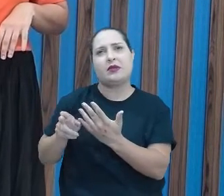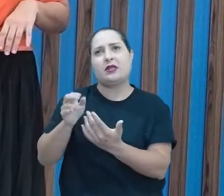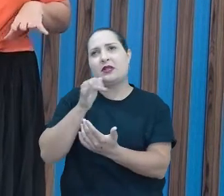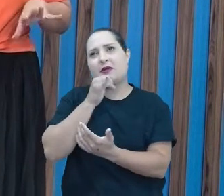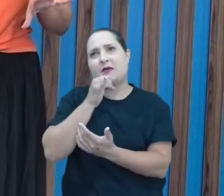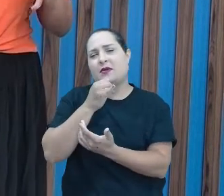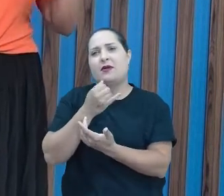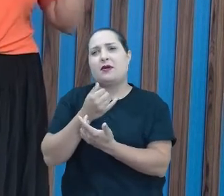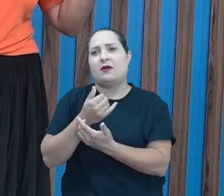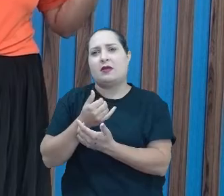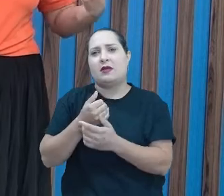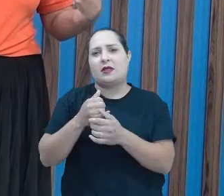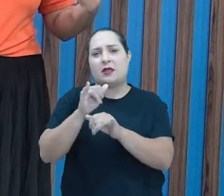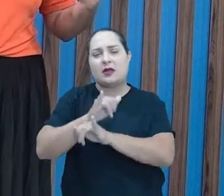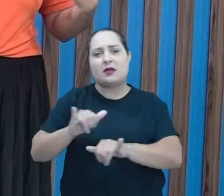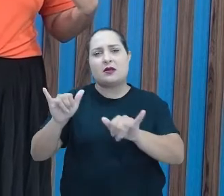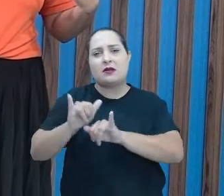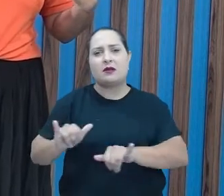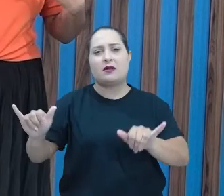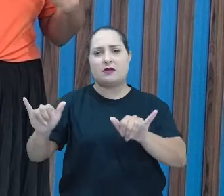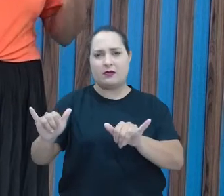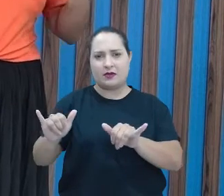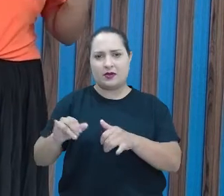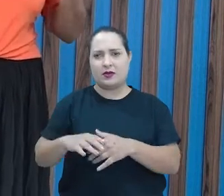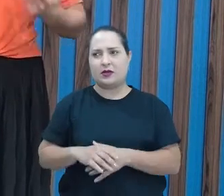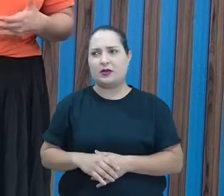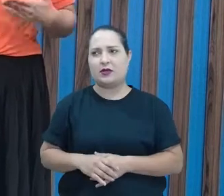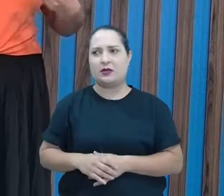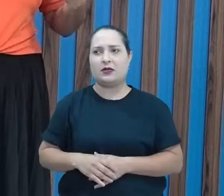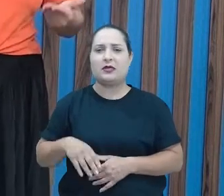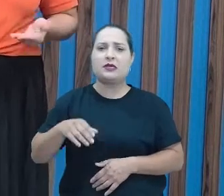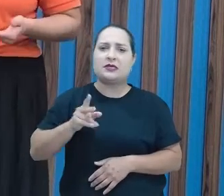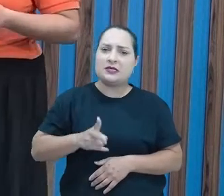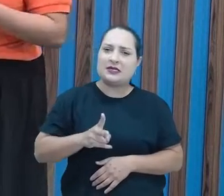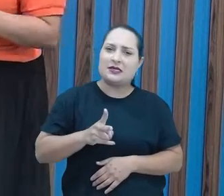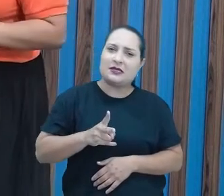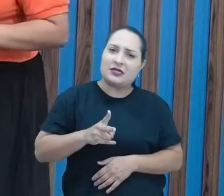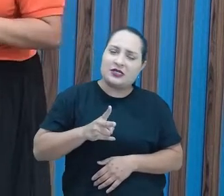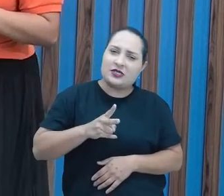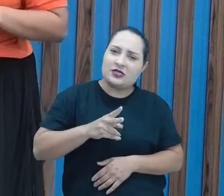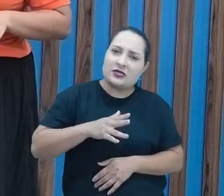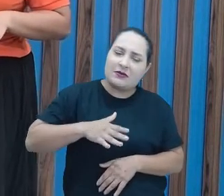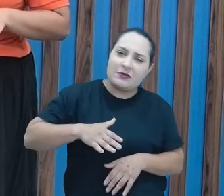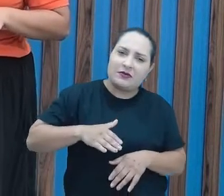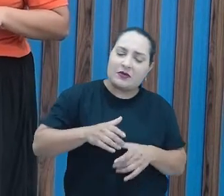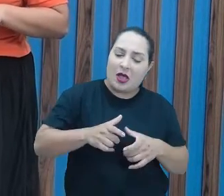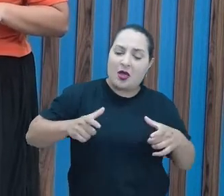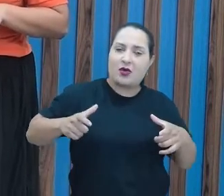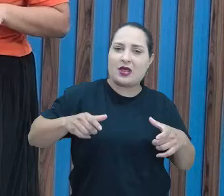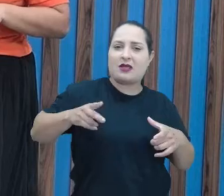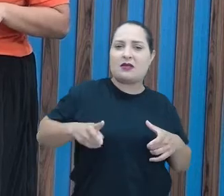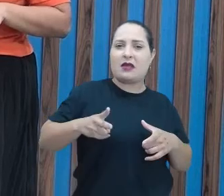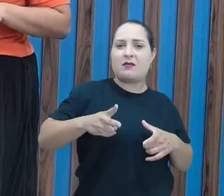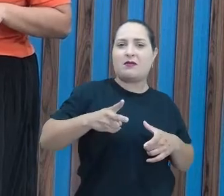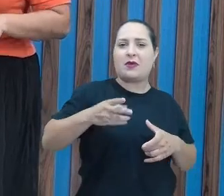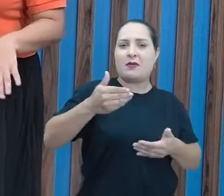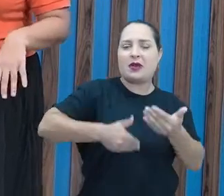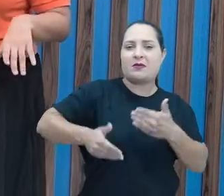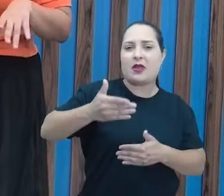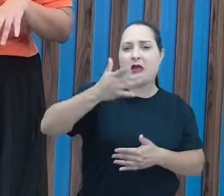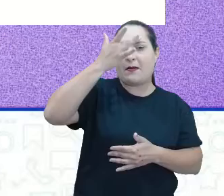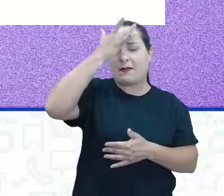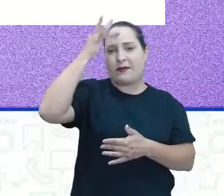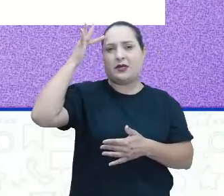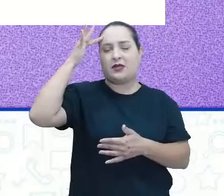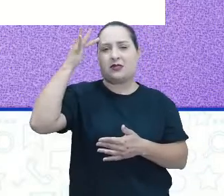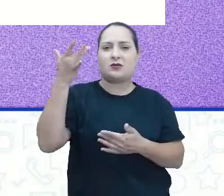campanhas, já que predominantemente elas são feitas com pessoas brancas, até a tentativa de inclusão